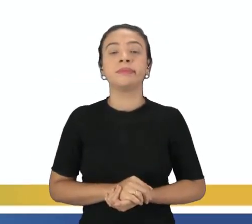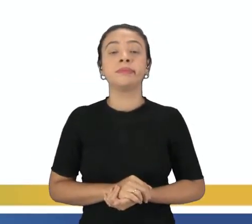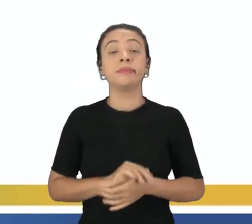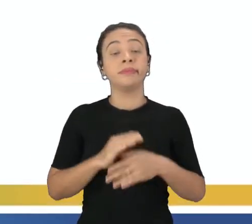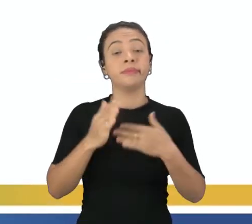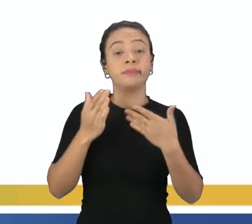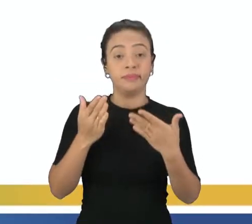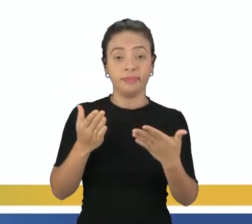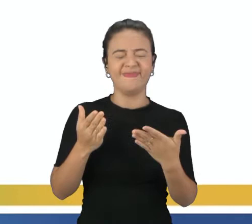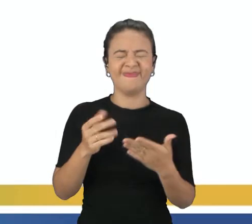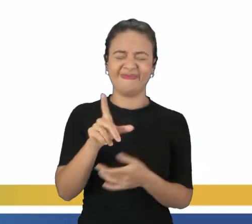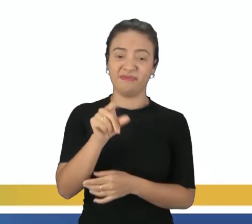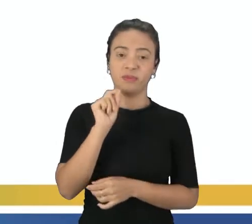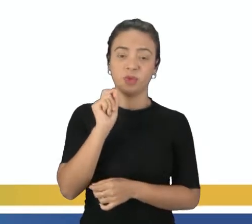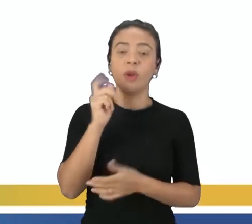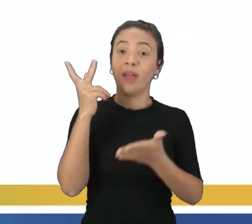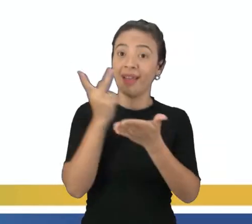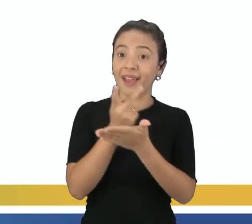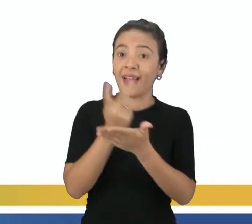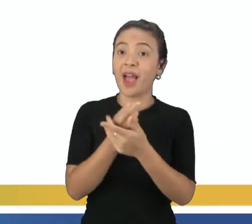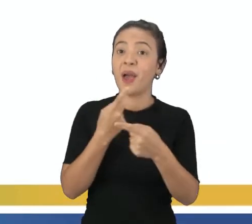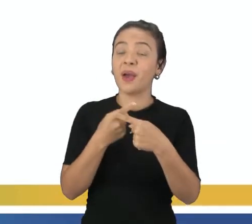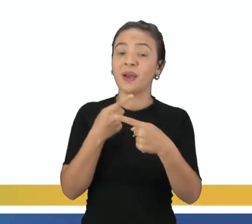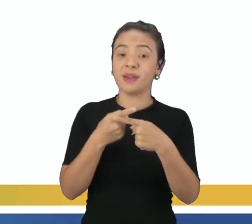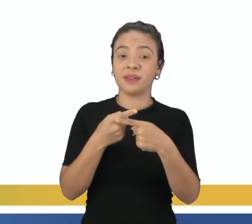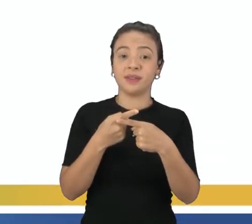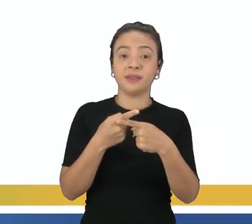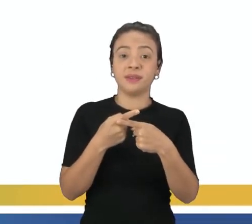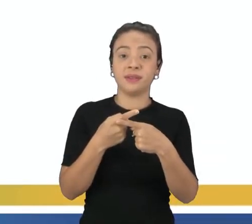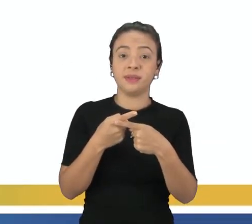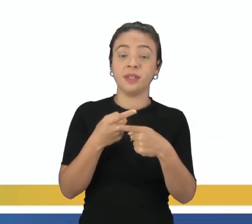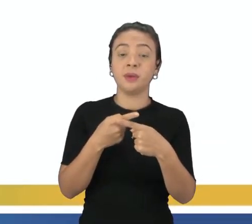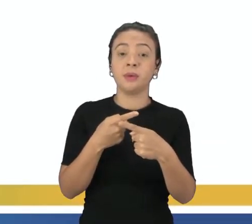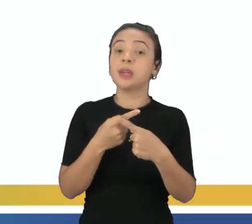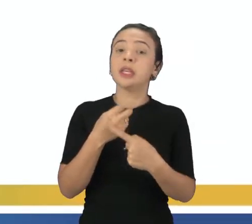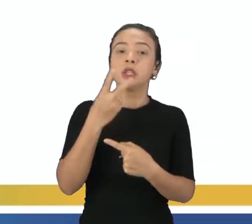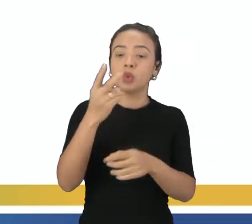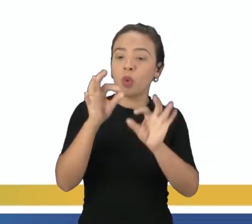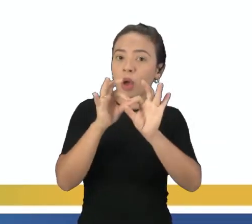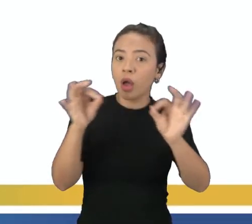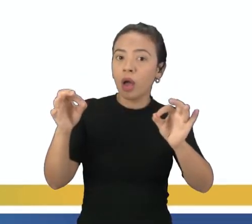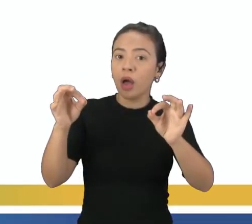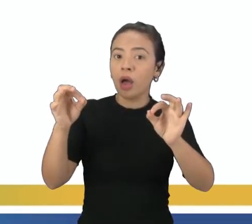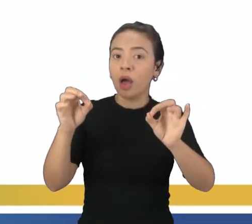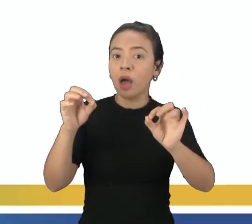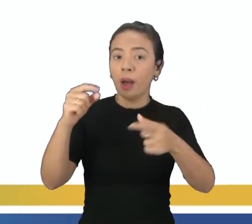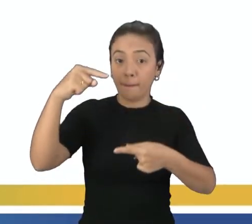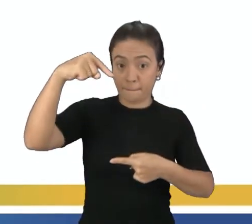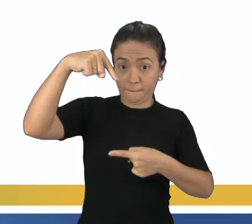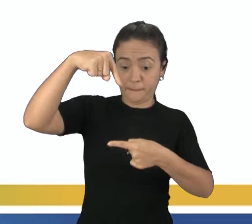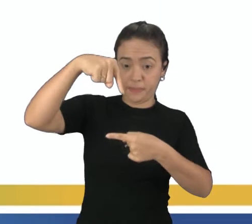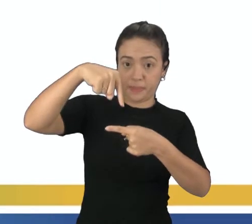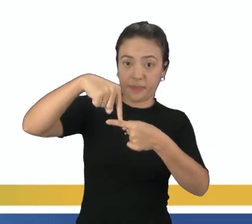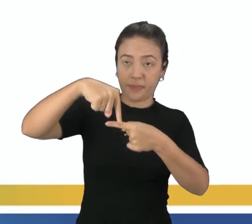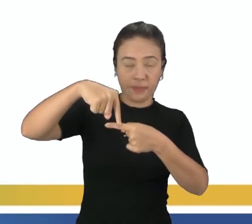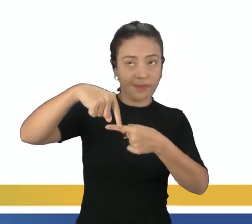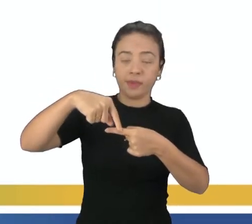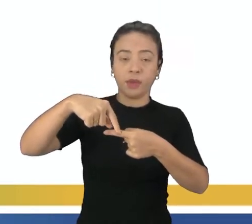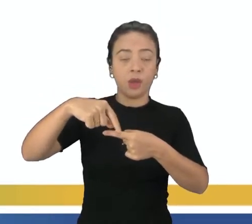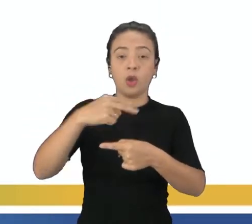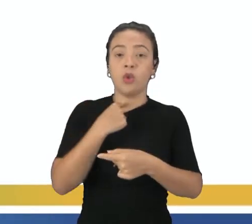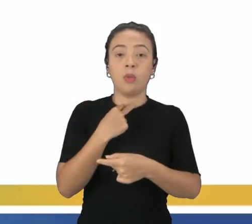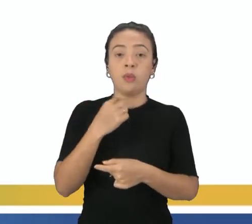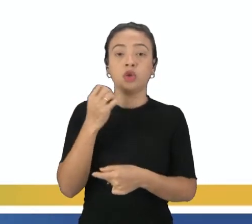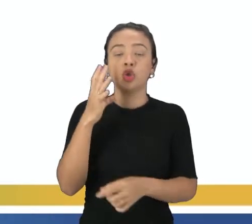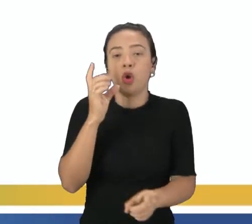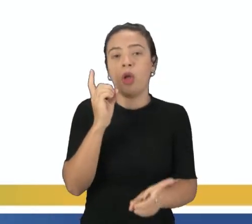aqui, essa opção está incorreta. Por quê? Porque para que duas retas sejam perpendiculares, não é suficiente que